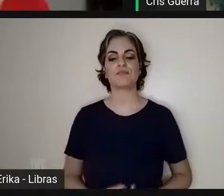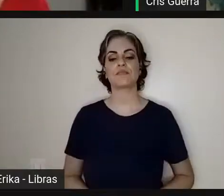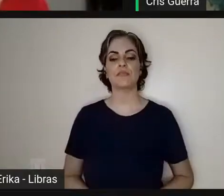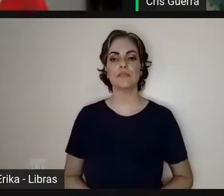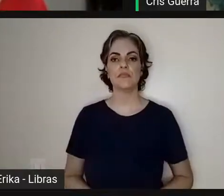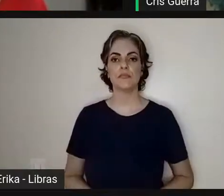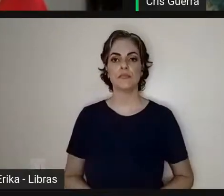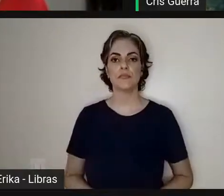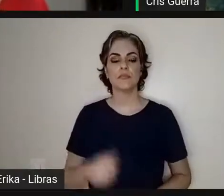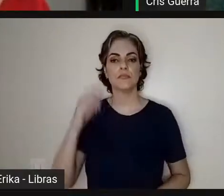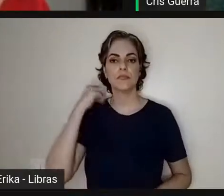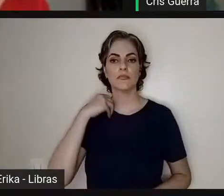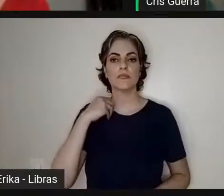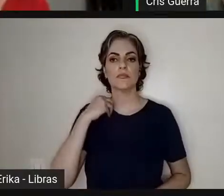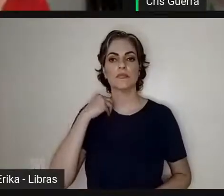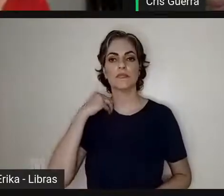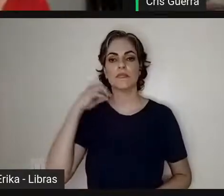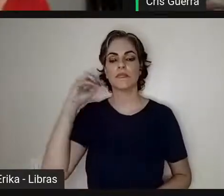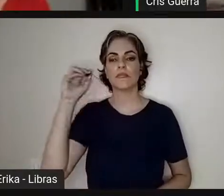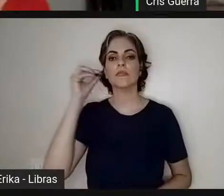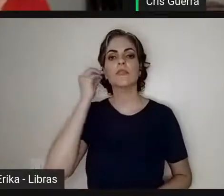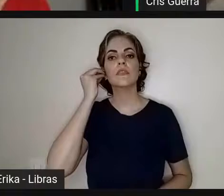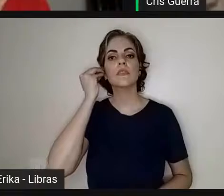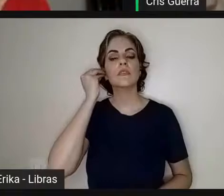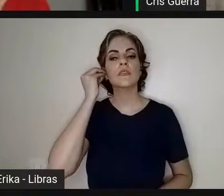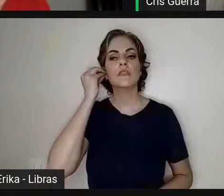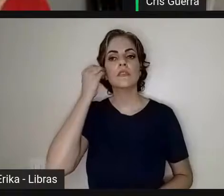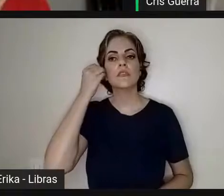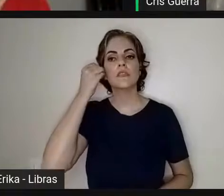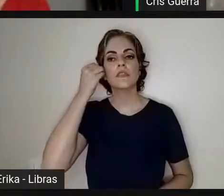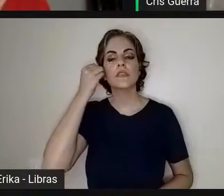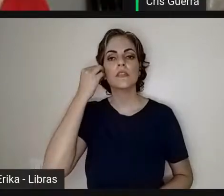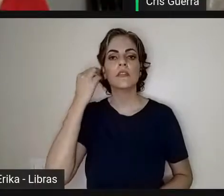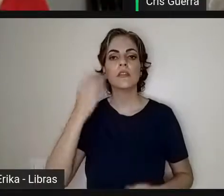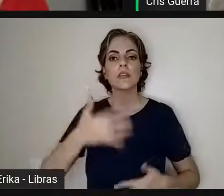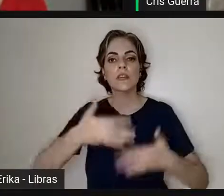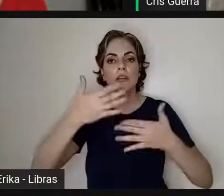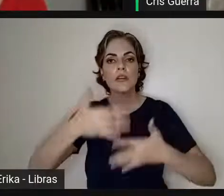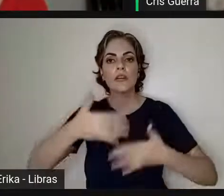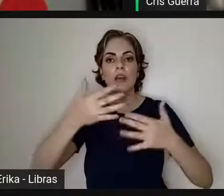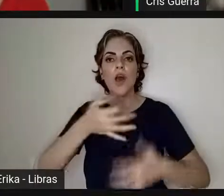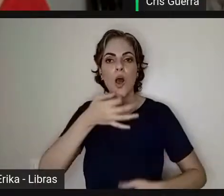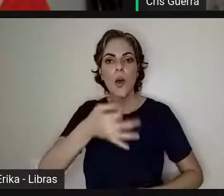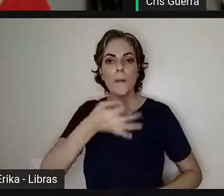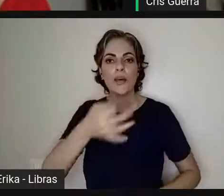alguns comentários e tem uma pergunta aqui da Ana, eu acho que é a minha amiga, lá de São Paulo.